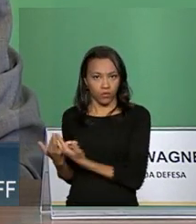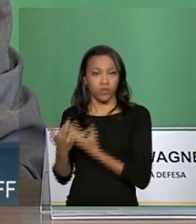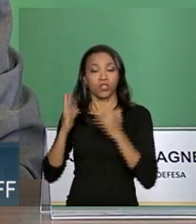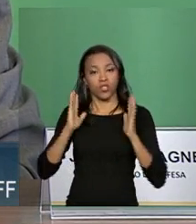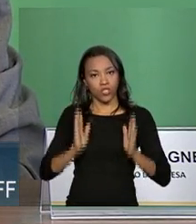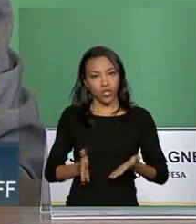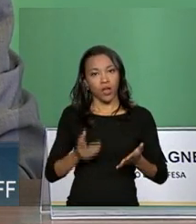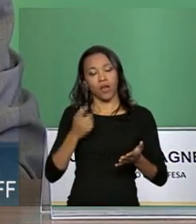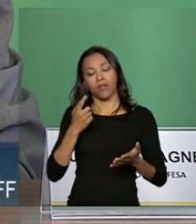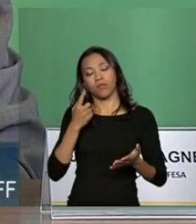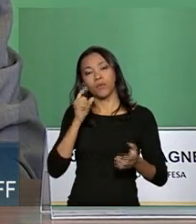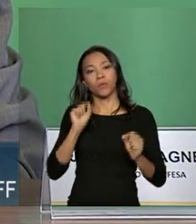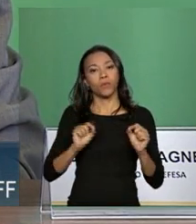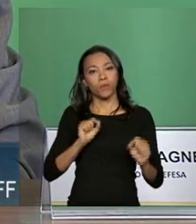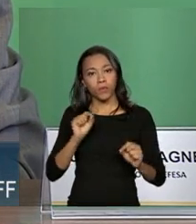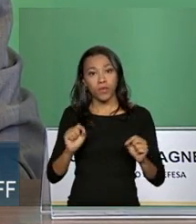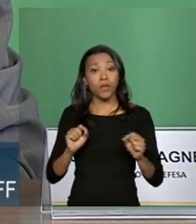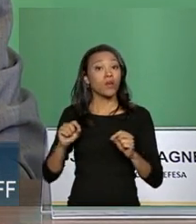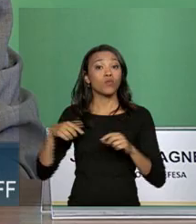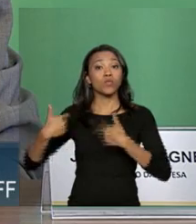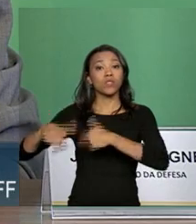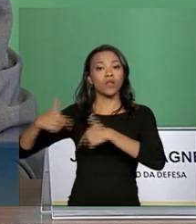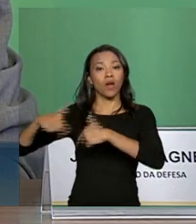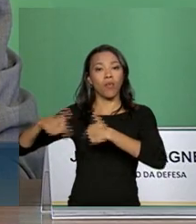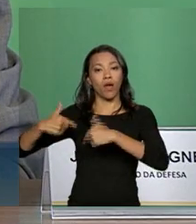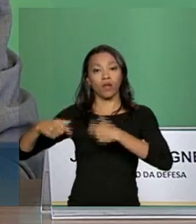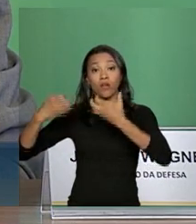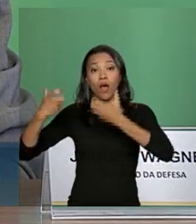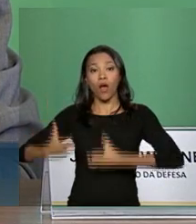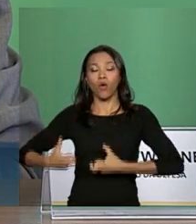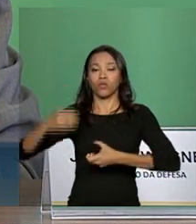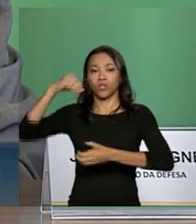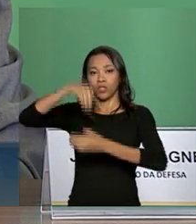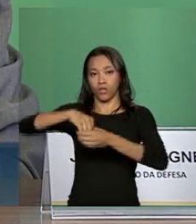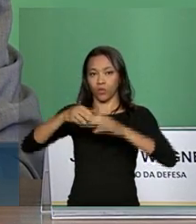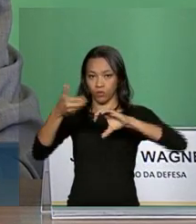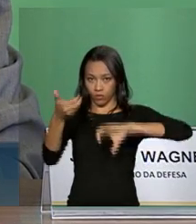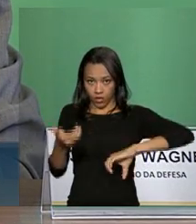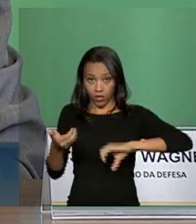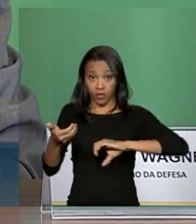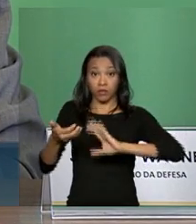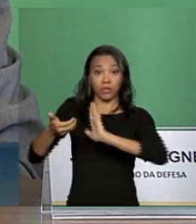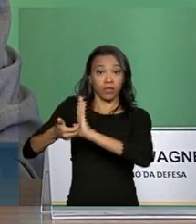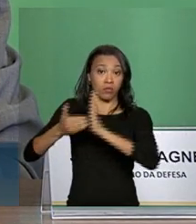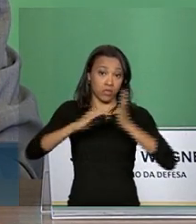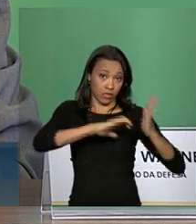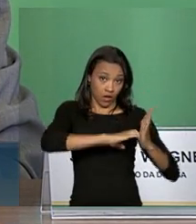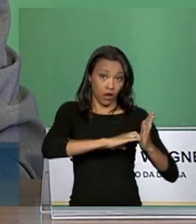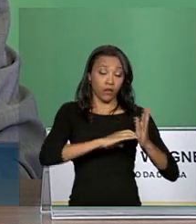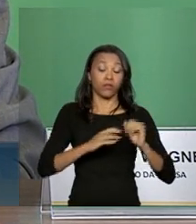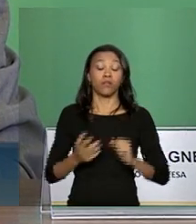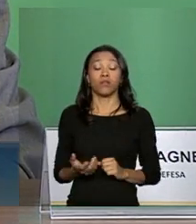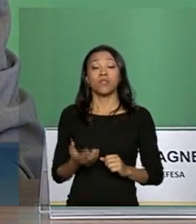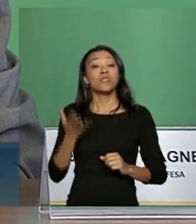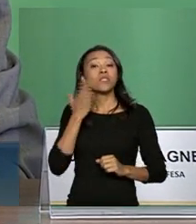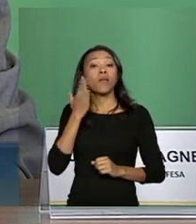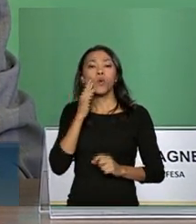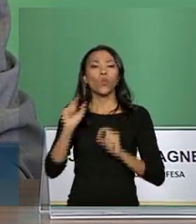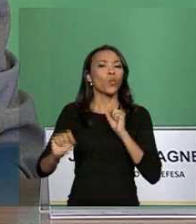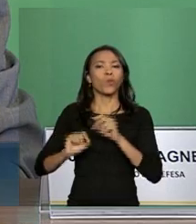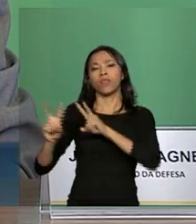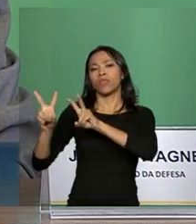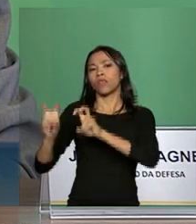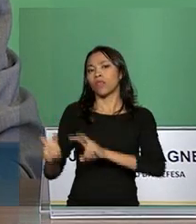retomada dos trabalhos no Congresso Nacional, na Câmara e no Senado. Vimos quais são as pautas que